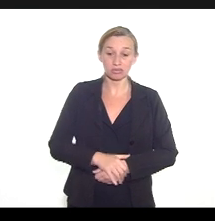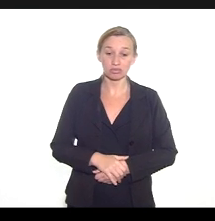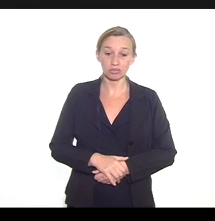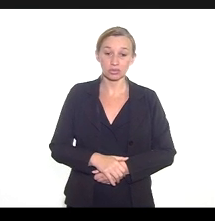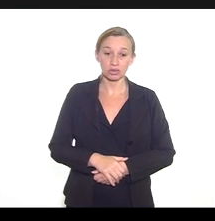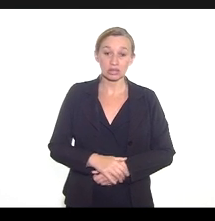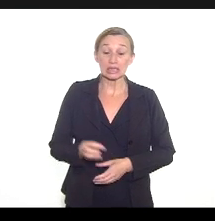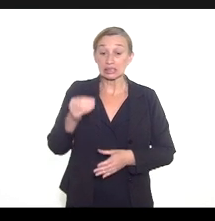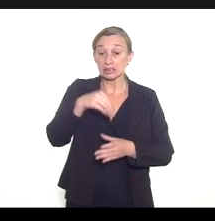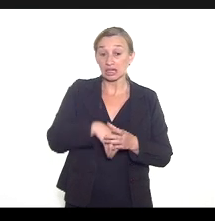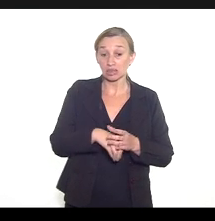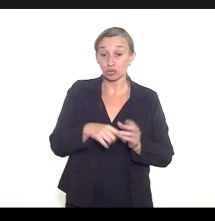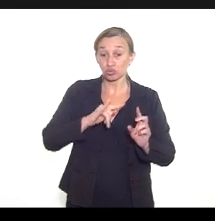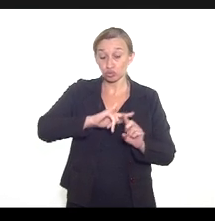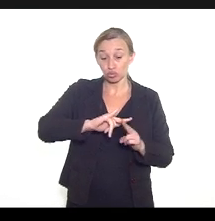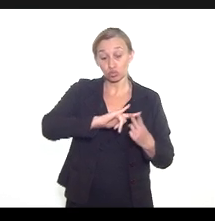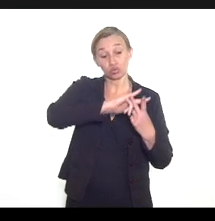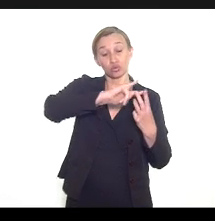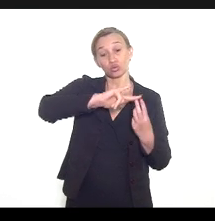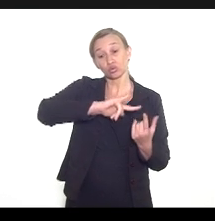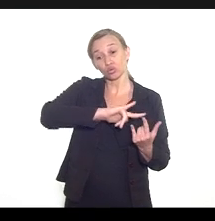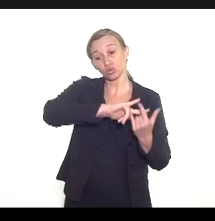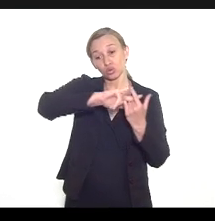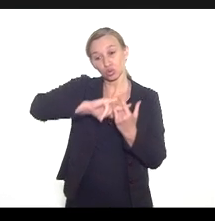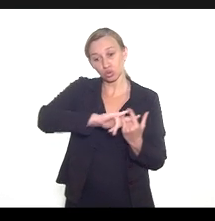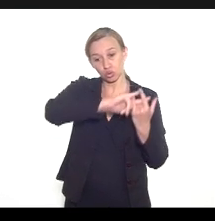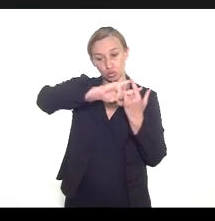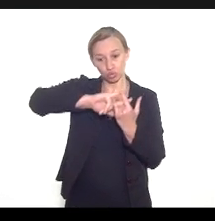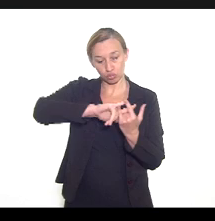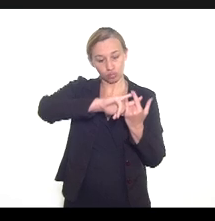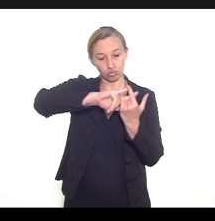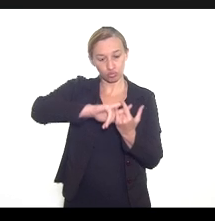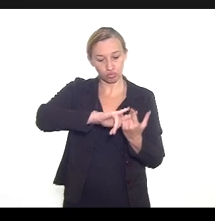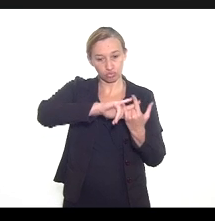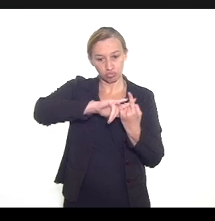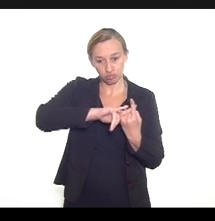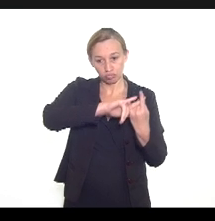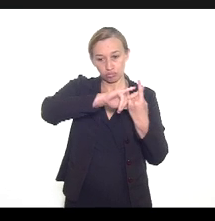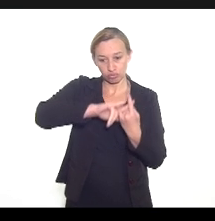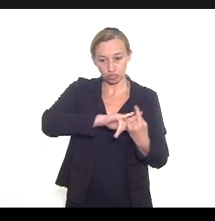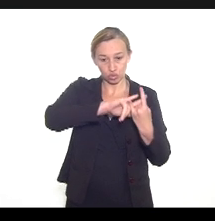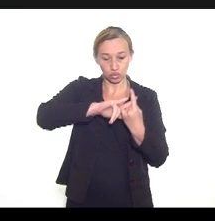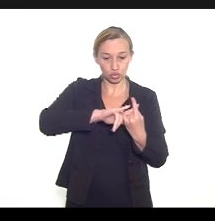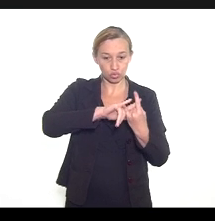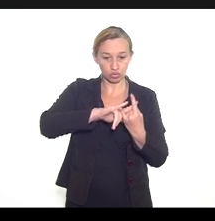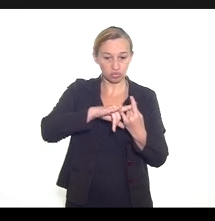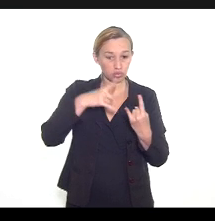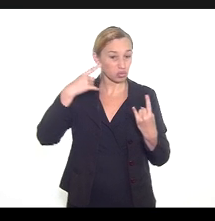Dentro da sala do Zoom, mas no YouTube está saindo som normalmente.